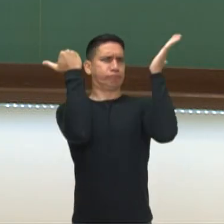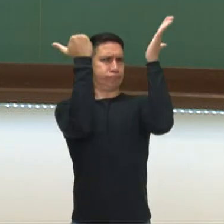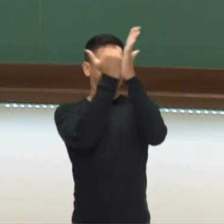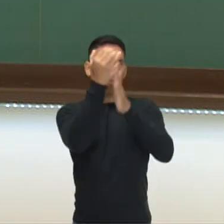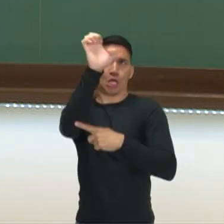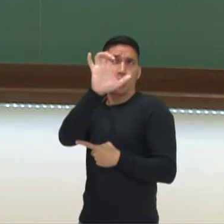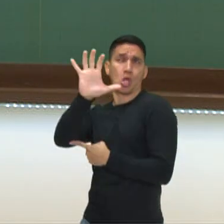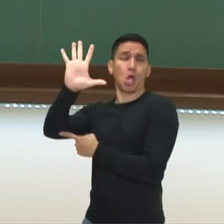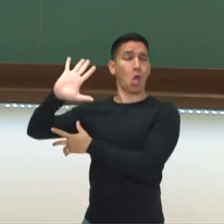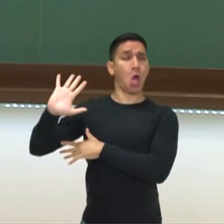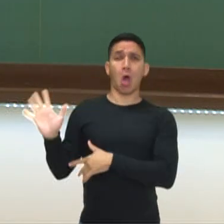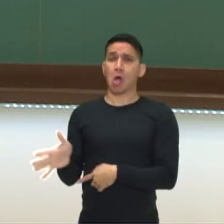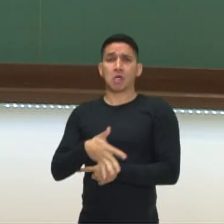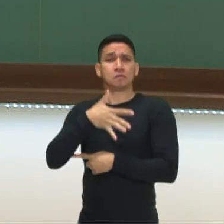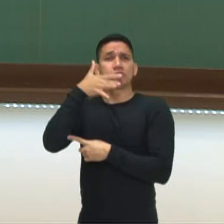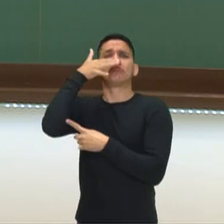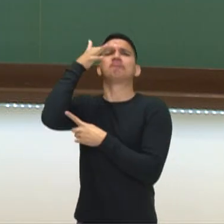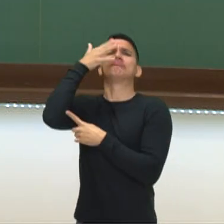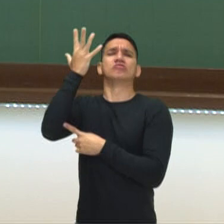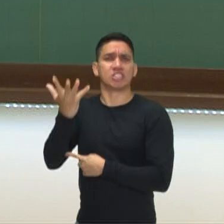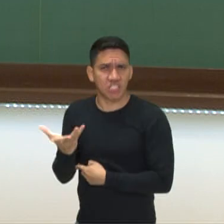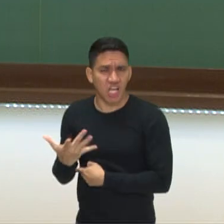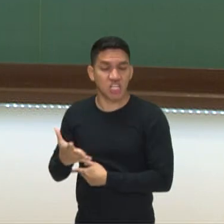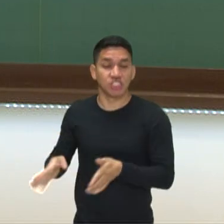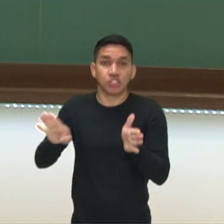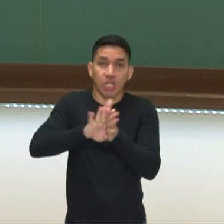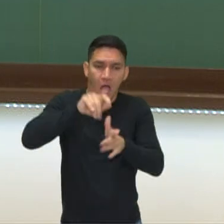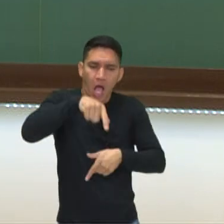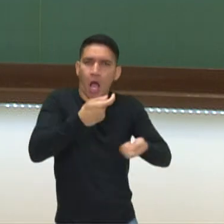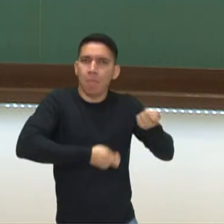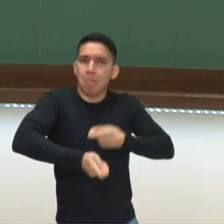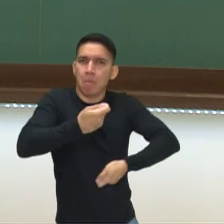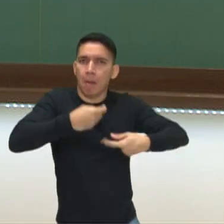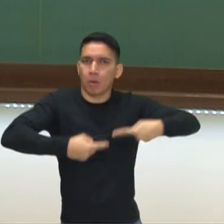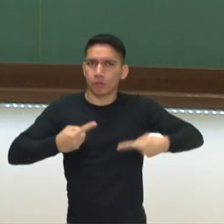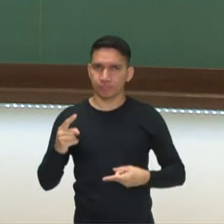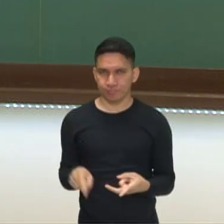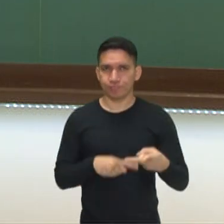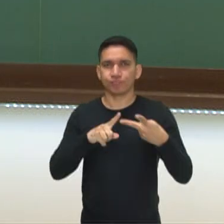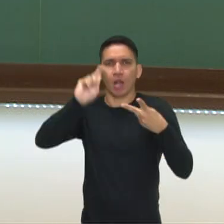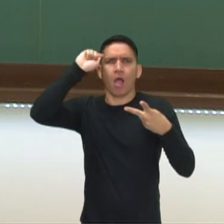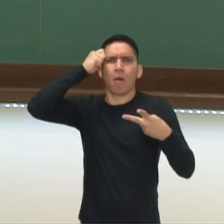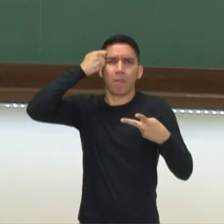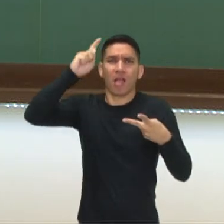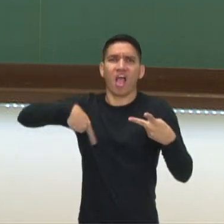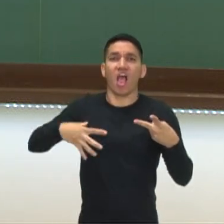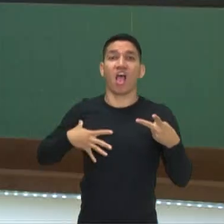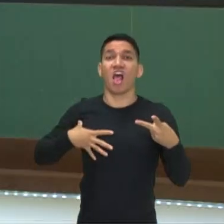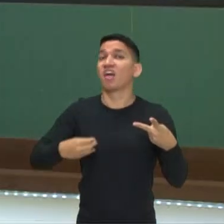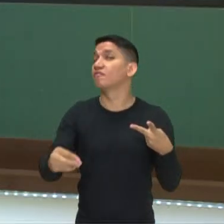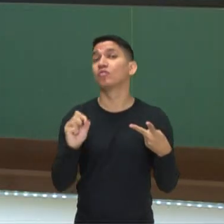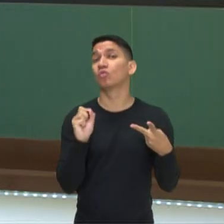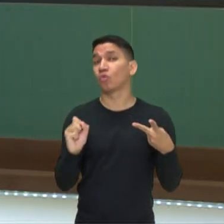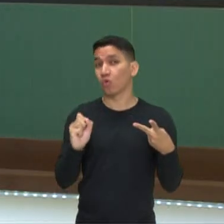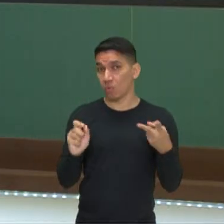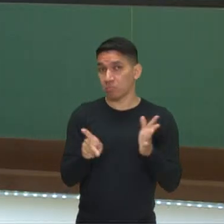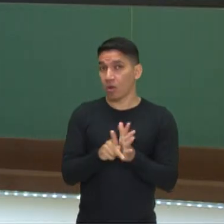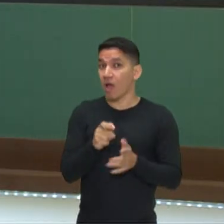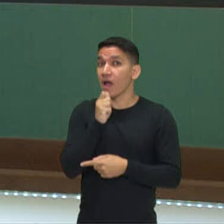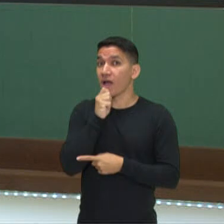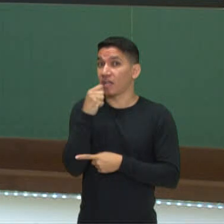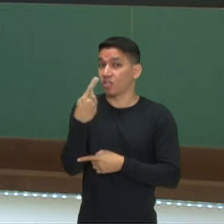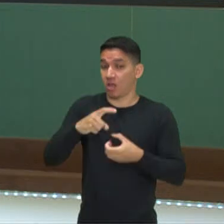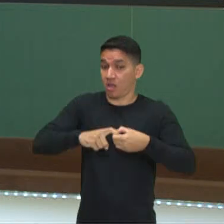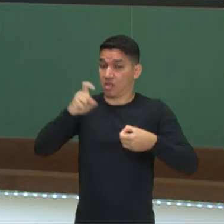os europeus, que vinham aqui para administrar politicamente, os crioulos, que eram seus filhos, eles não tinham até a